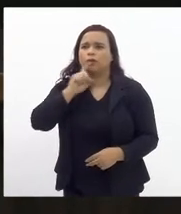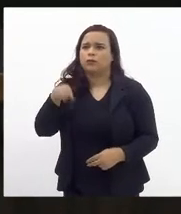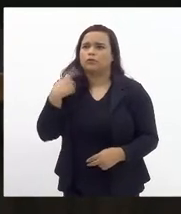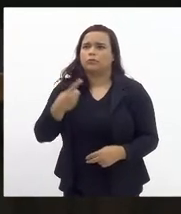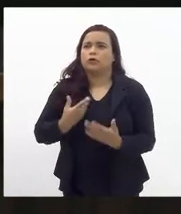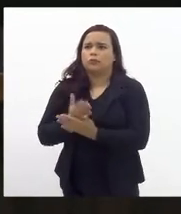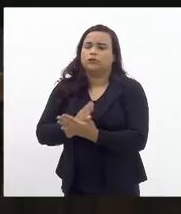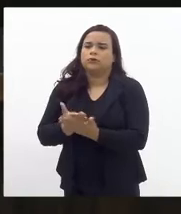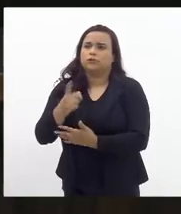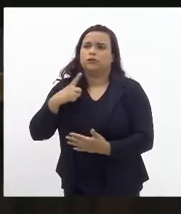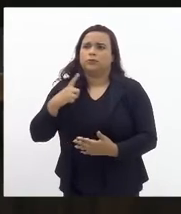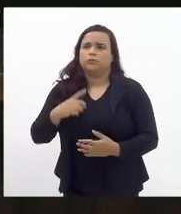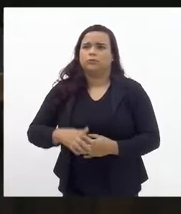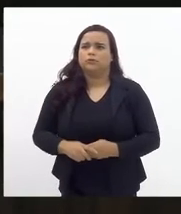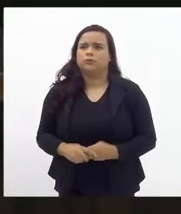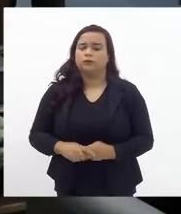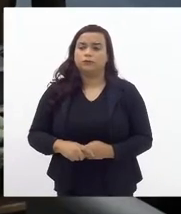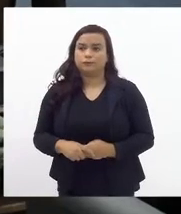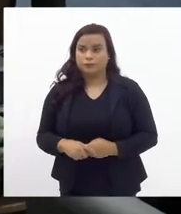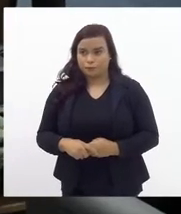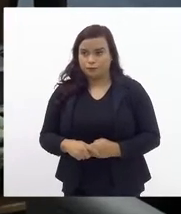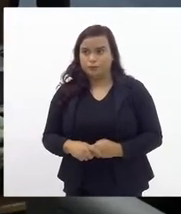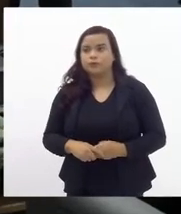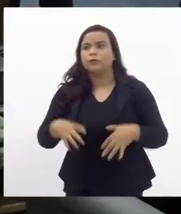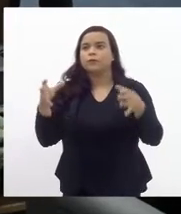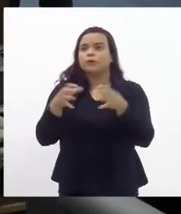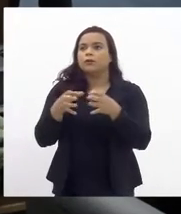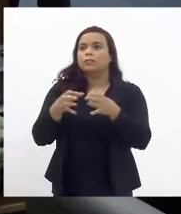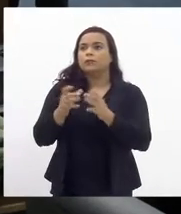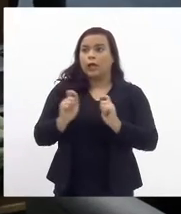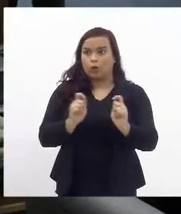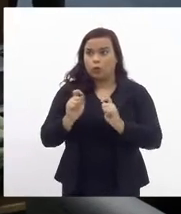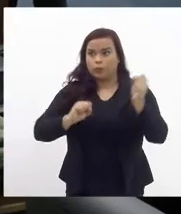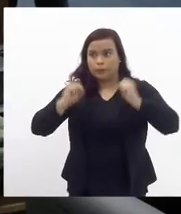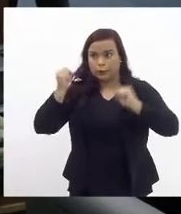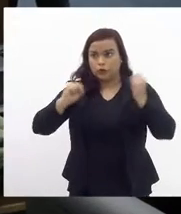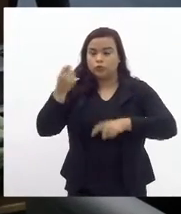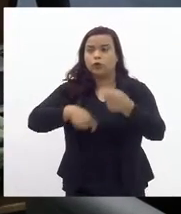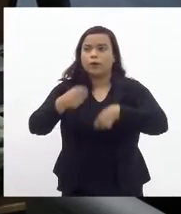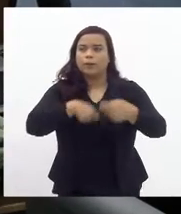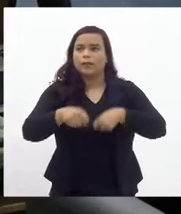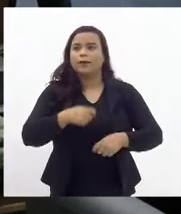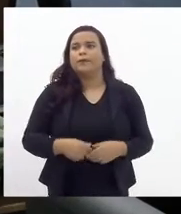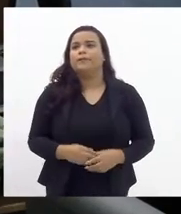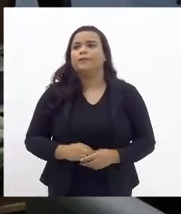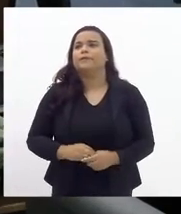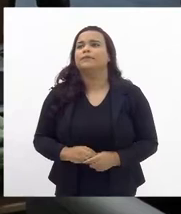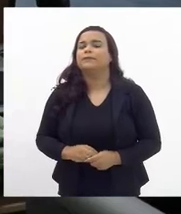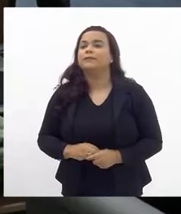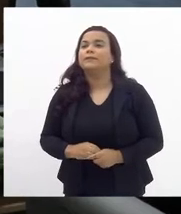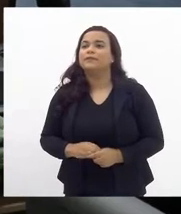estamos passando. Pela Comissão de Economia, Indústria e Comércio.